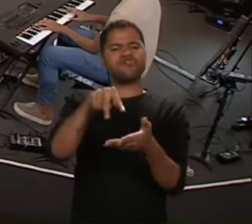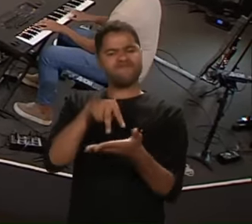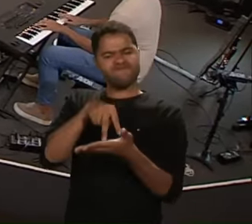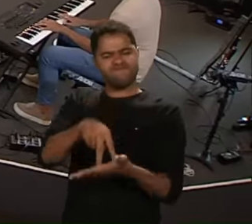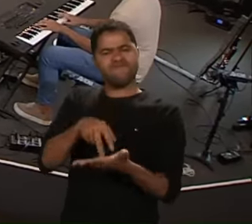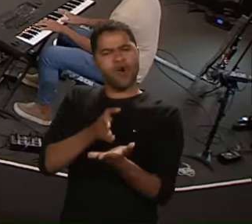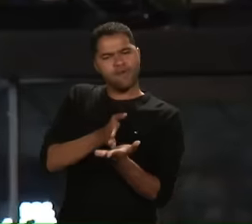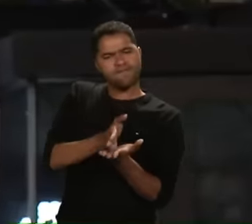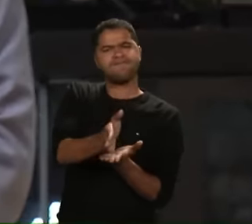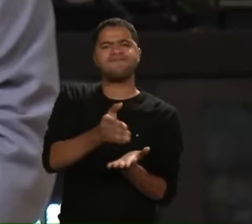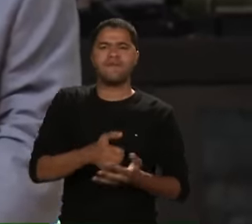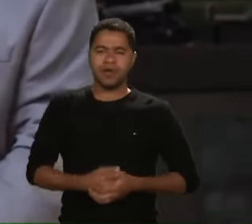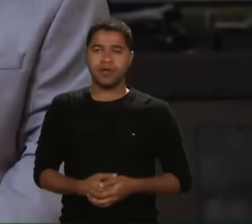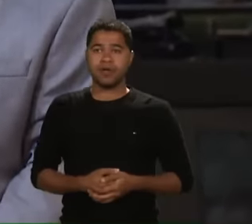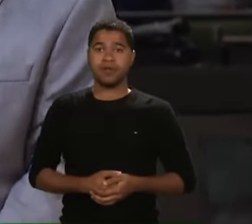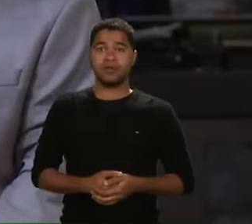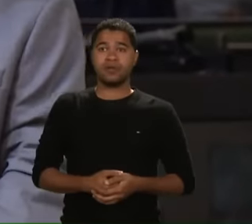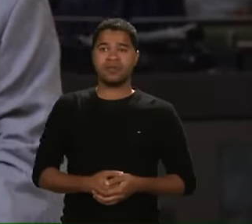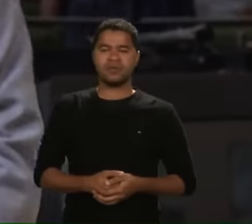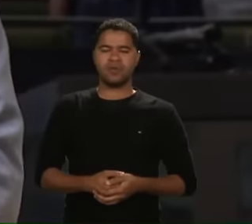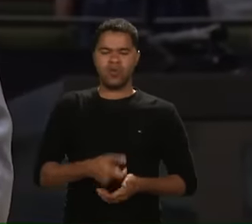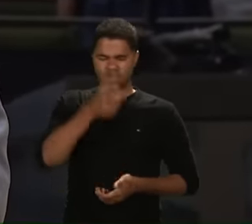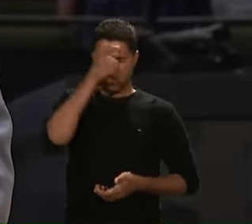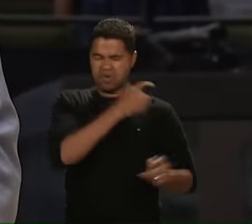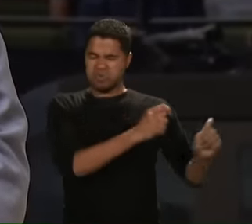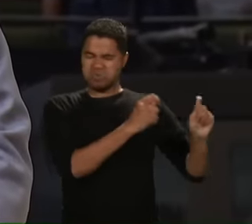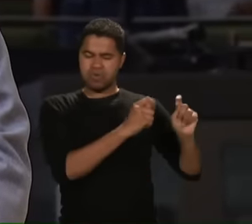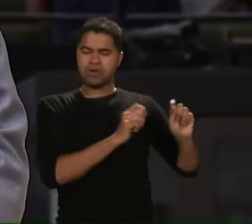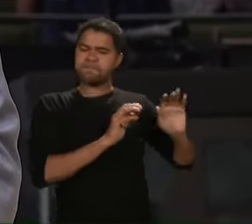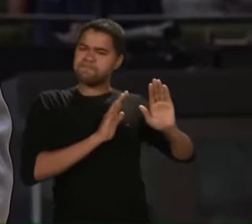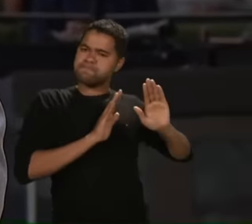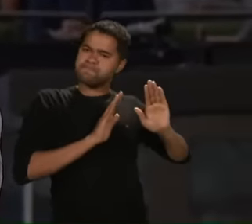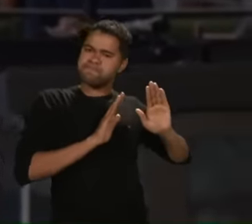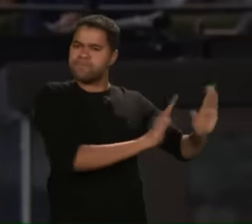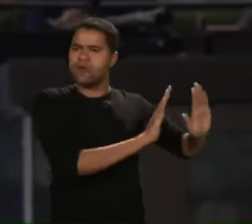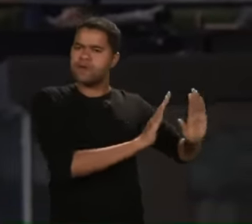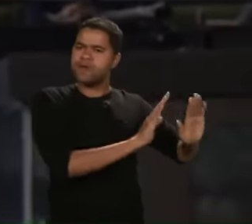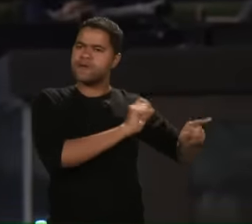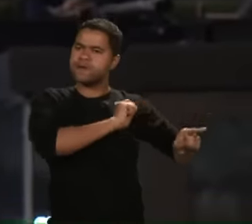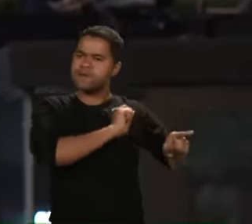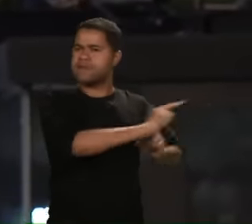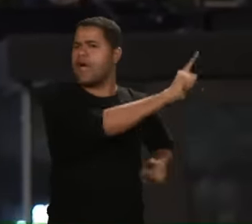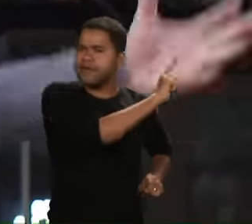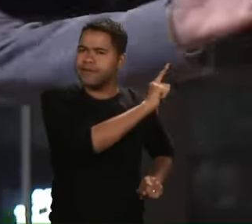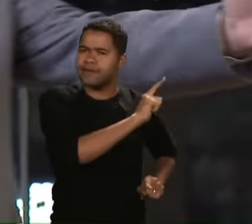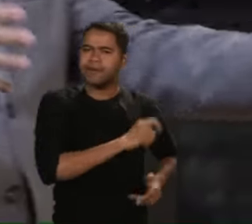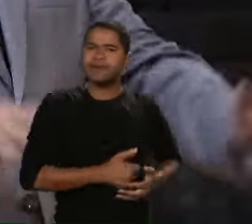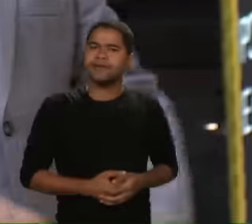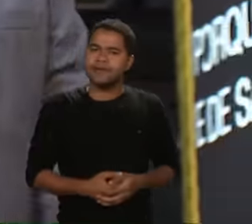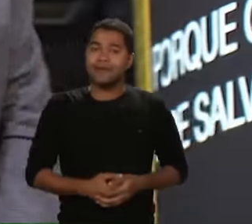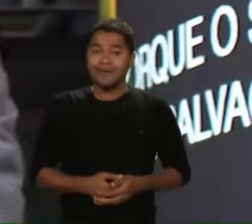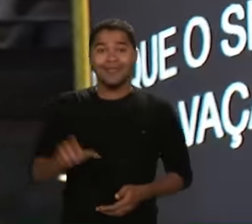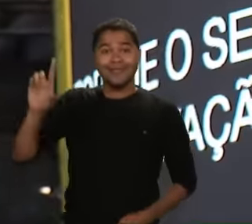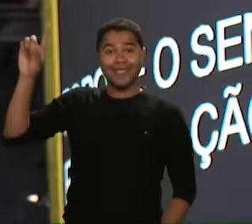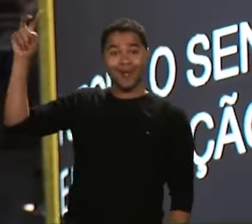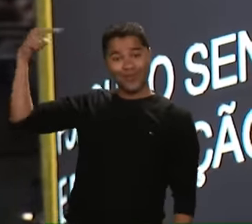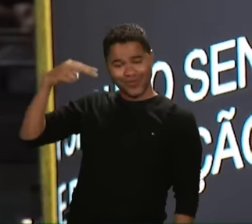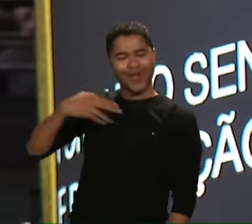te tenta e você diz não, sai fora. O Senhor se